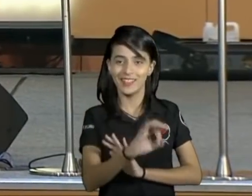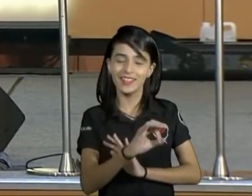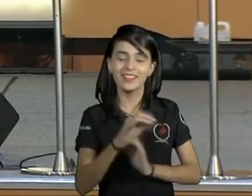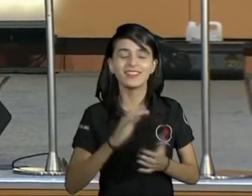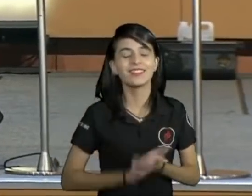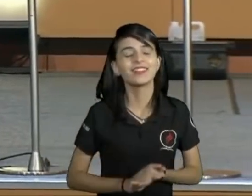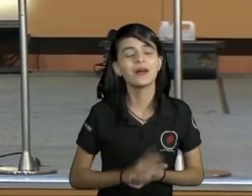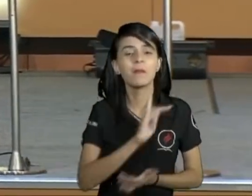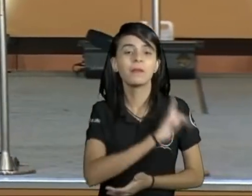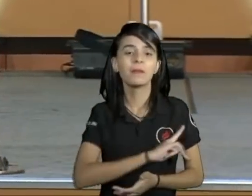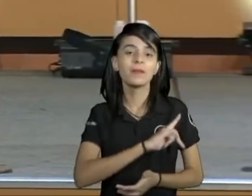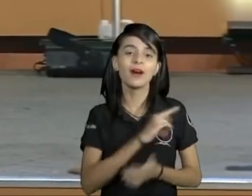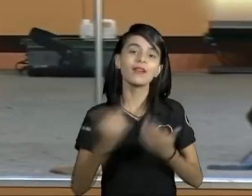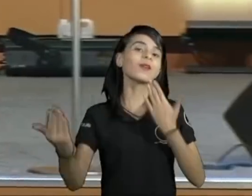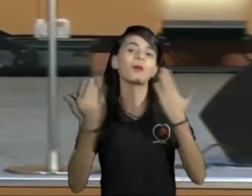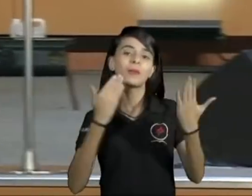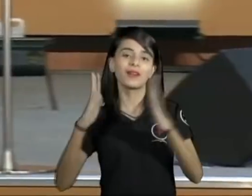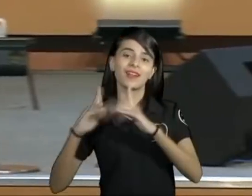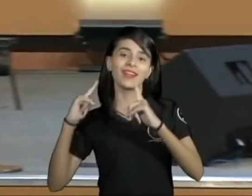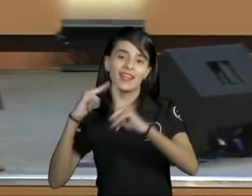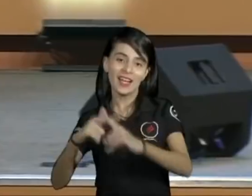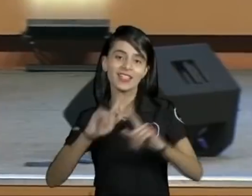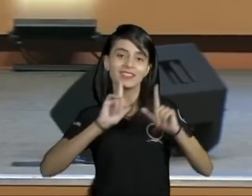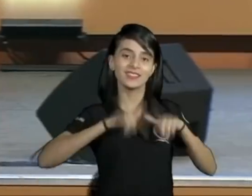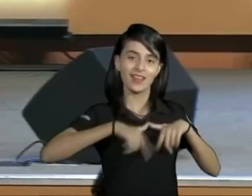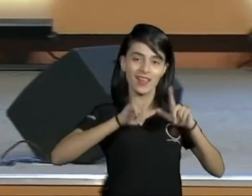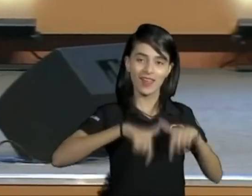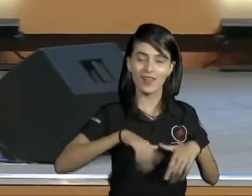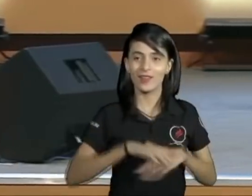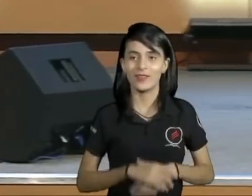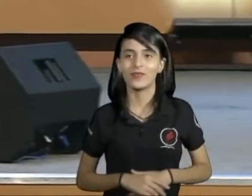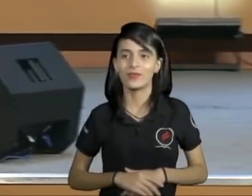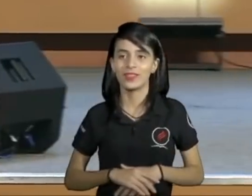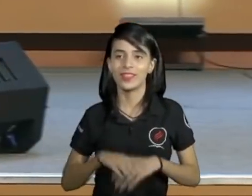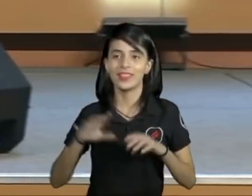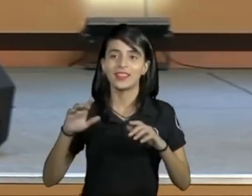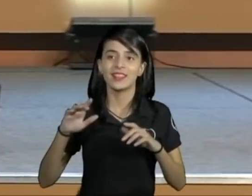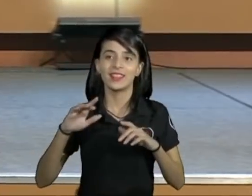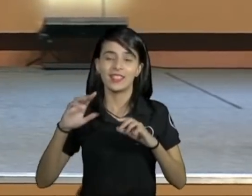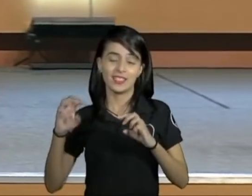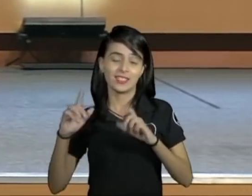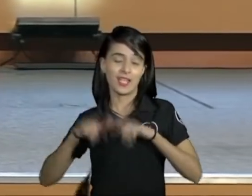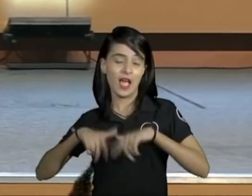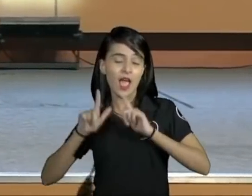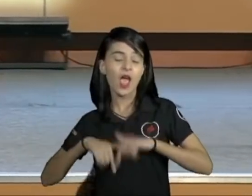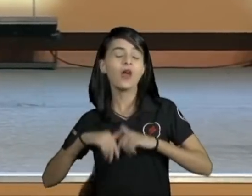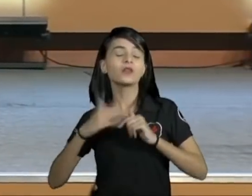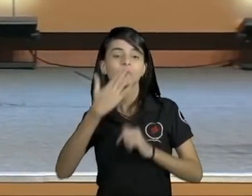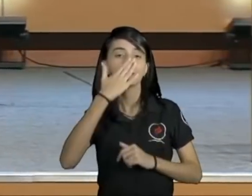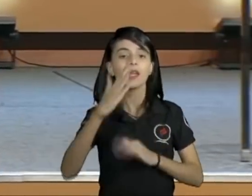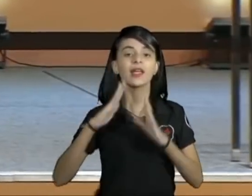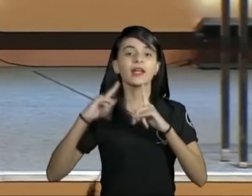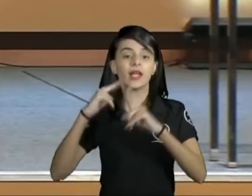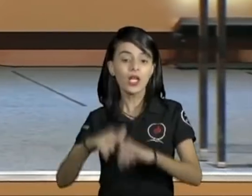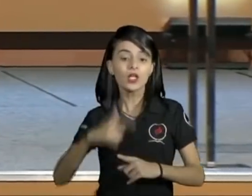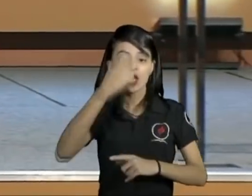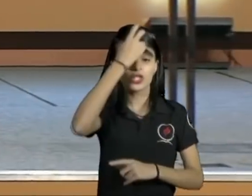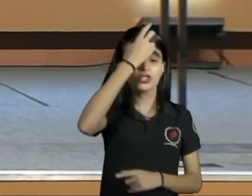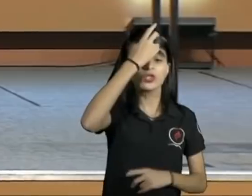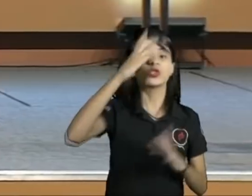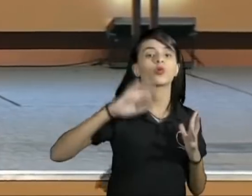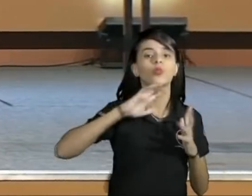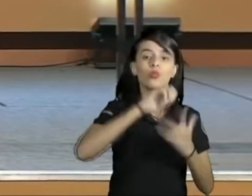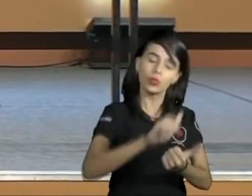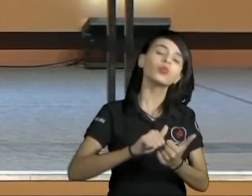capítulo que Paulo faz um paralelo entre Israel EA igreja e Israel tipifica a igreja o Egito o mundo Deus